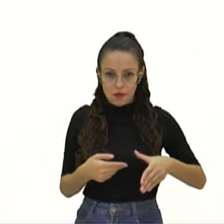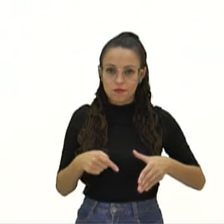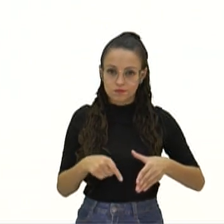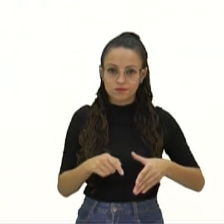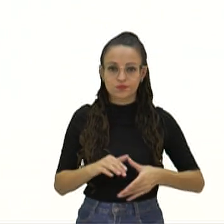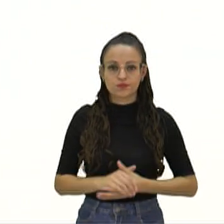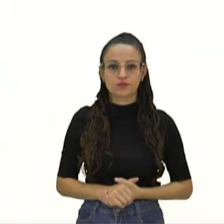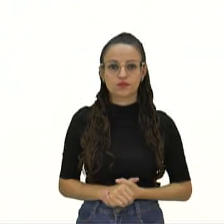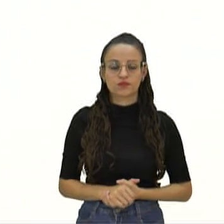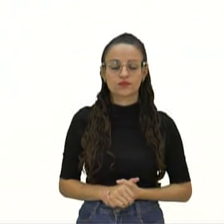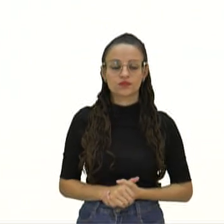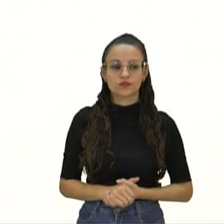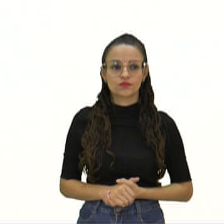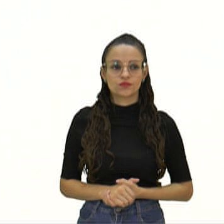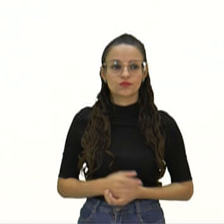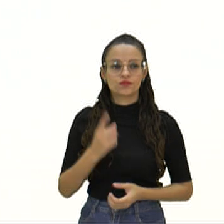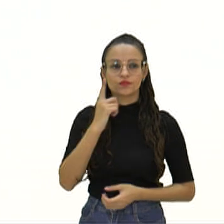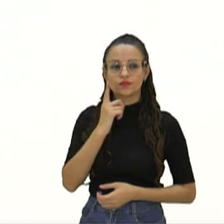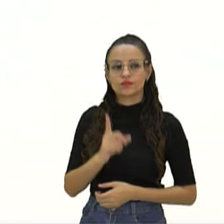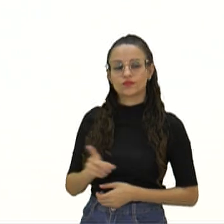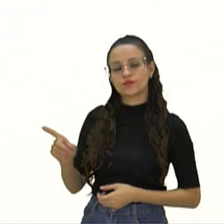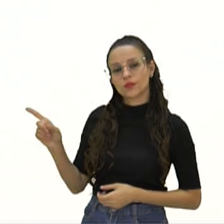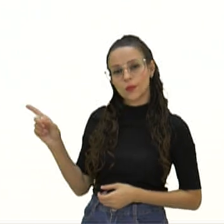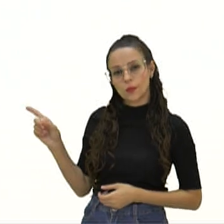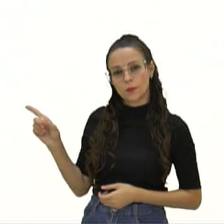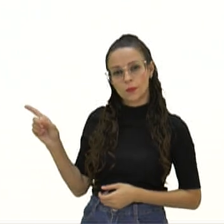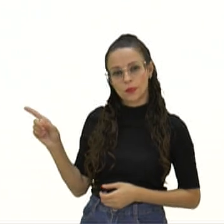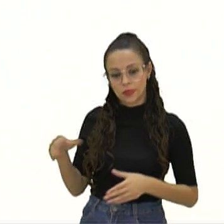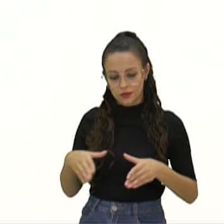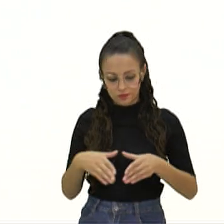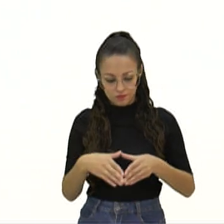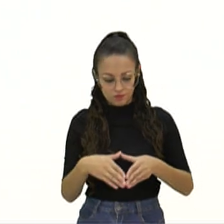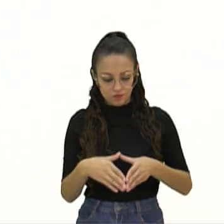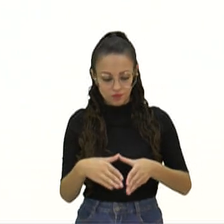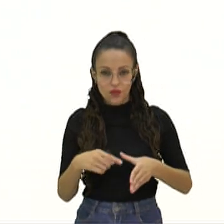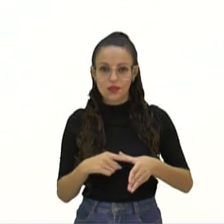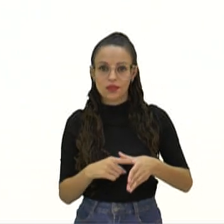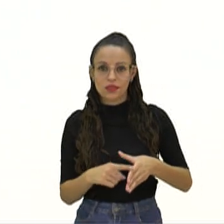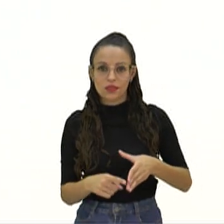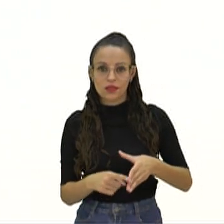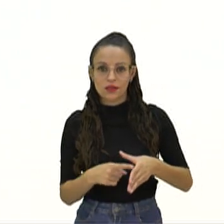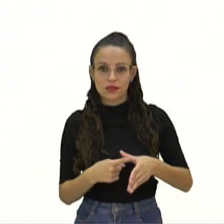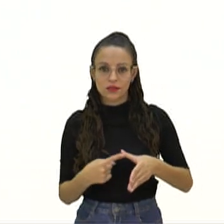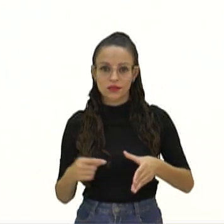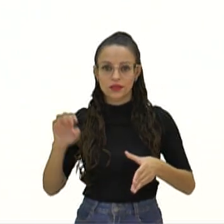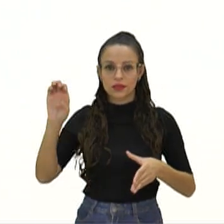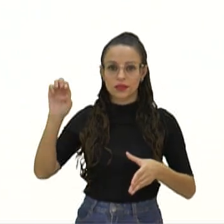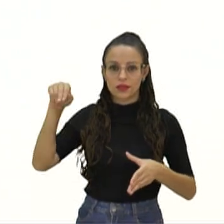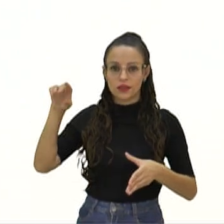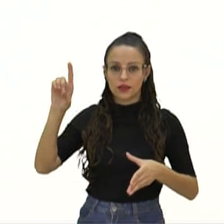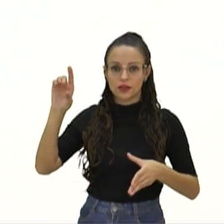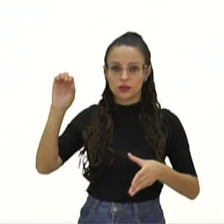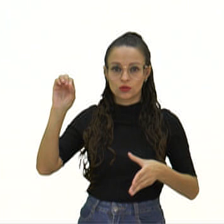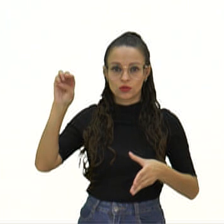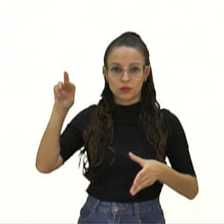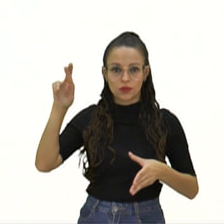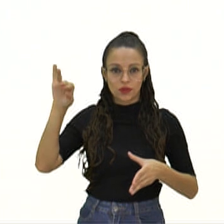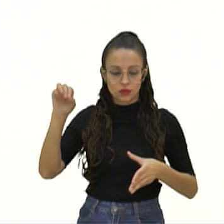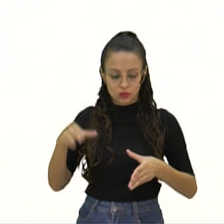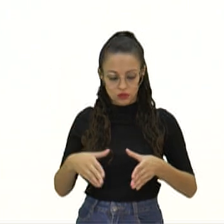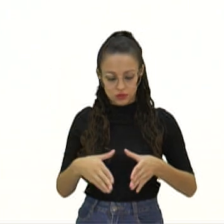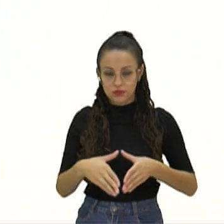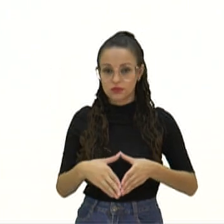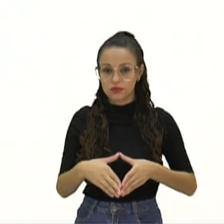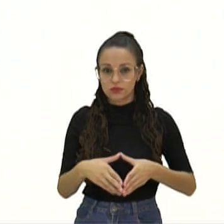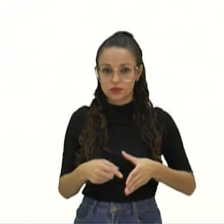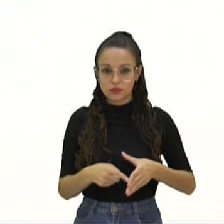gestação. Tá? Que seria a estruturinha que a gente vai chamar de endométrio, que é essa camadinha que não é fixa, é variável aí de mês a